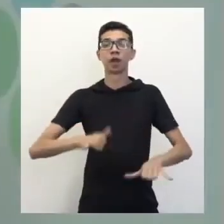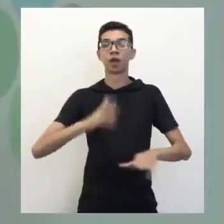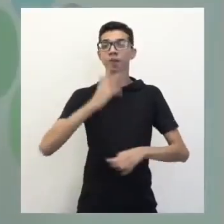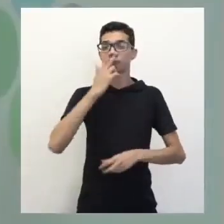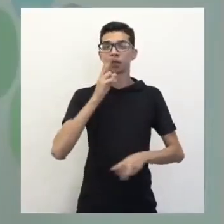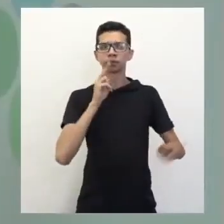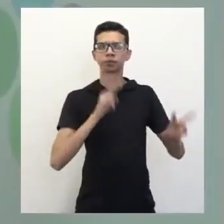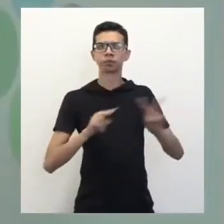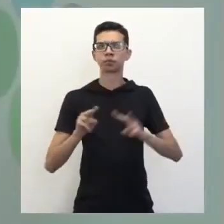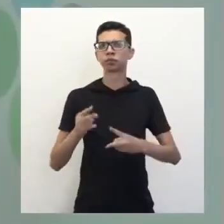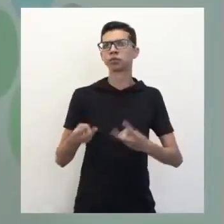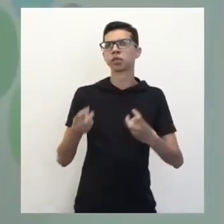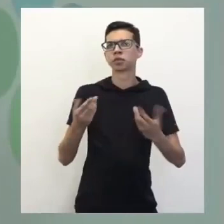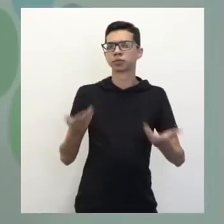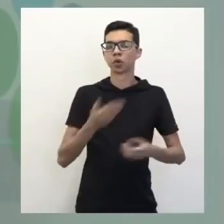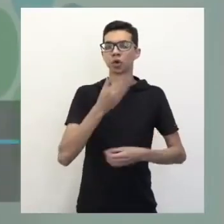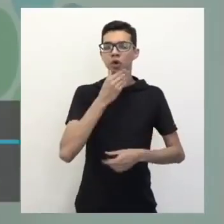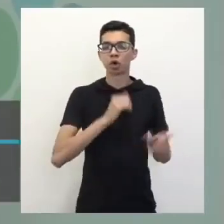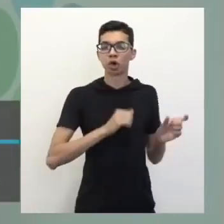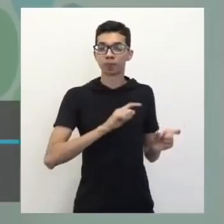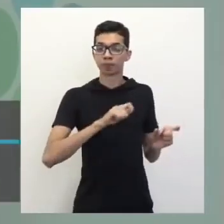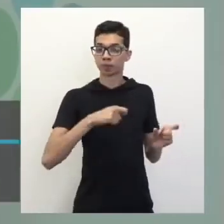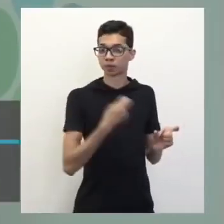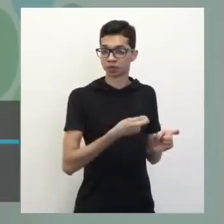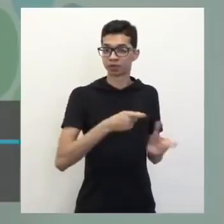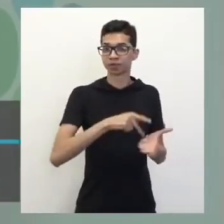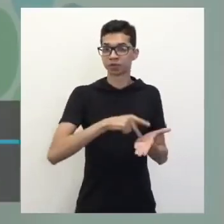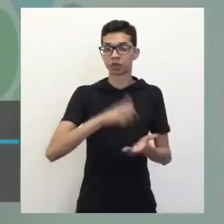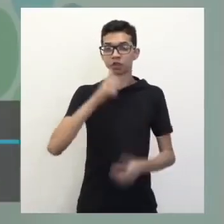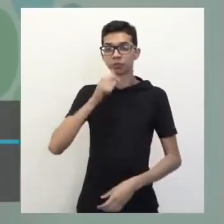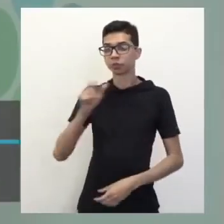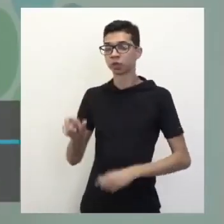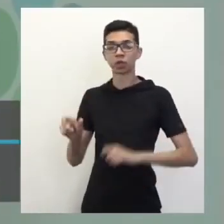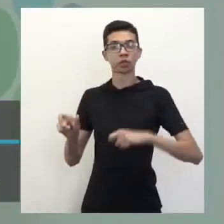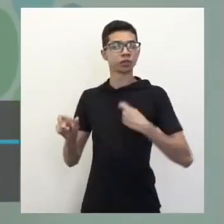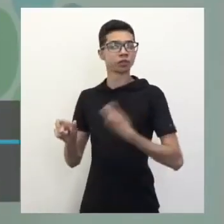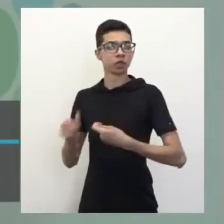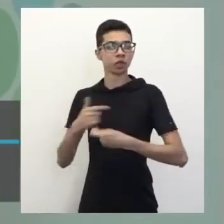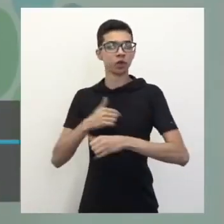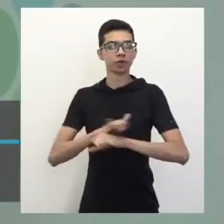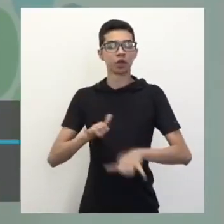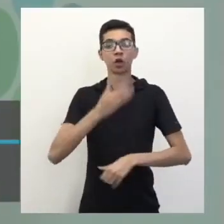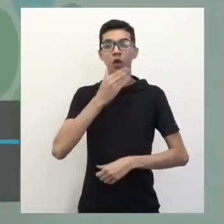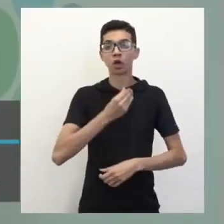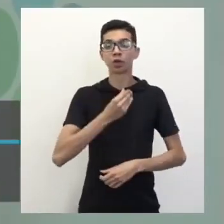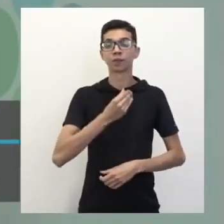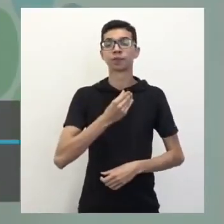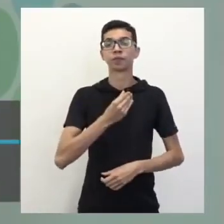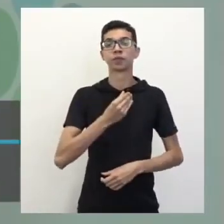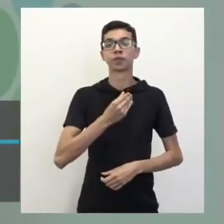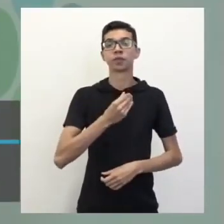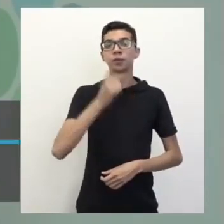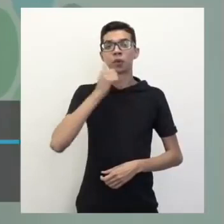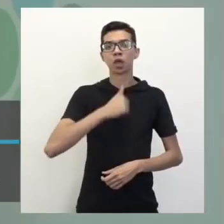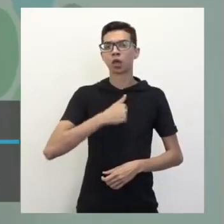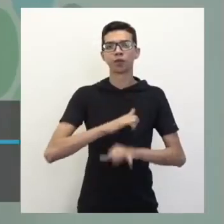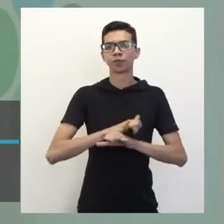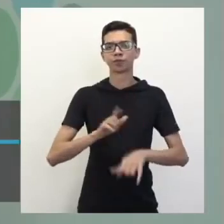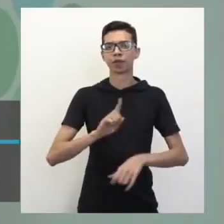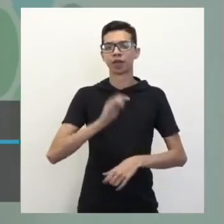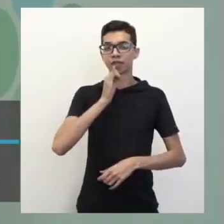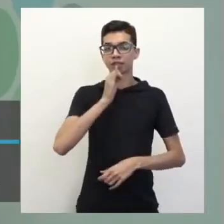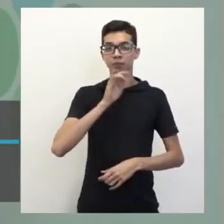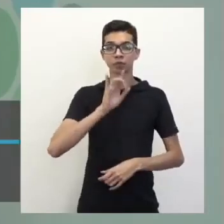homem é o homem que é a mulher que é, e quando eu falo homem e a mulher, não estou falando do individual B, estou falando de uma